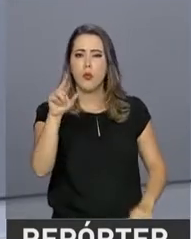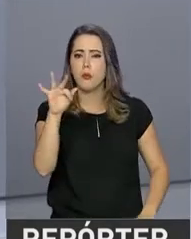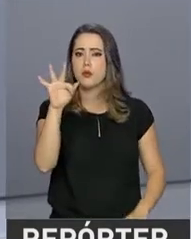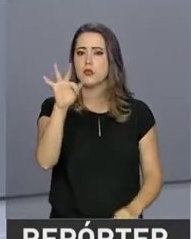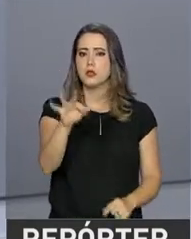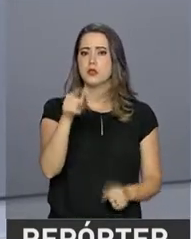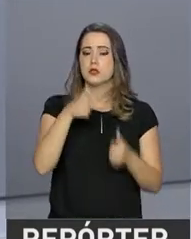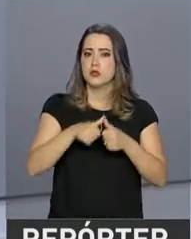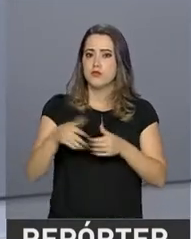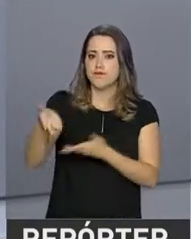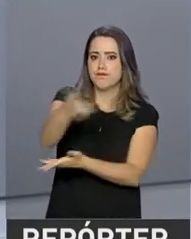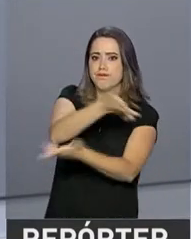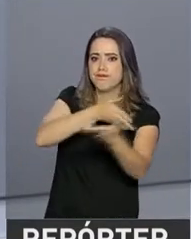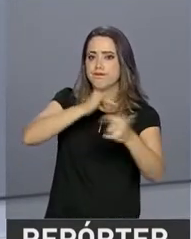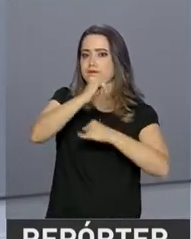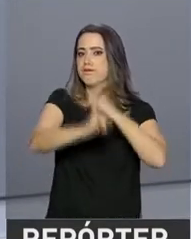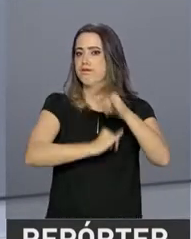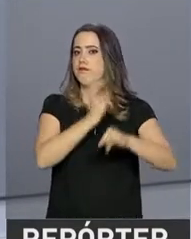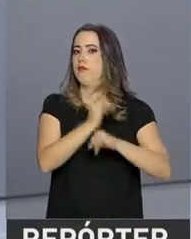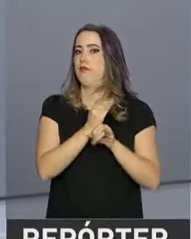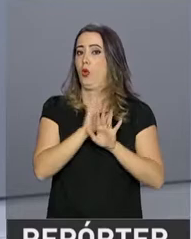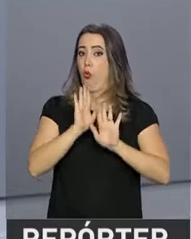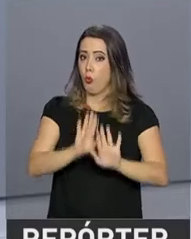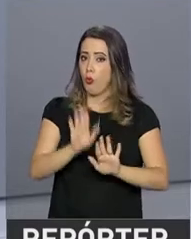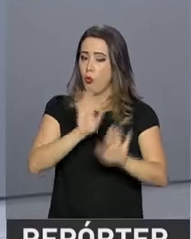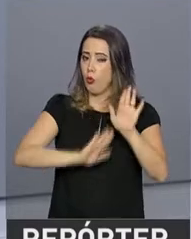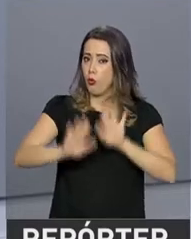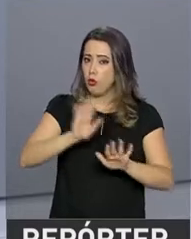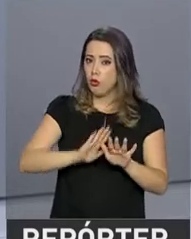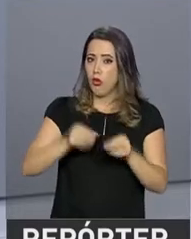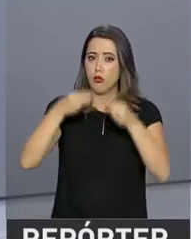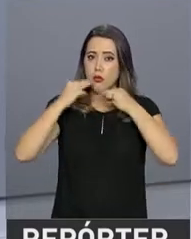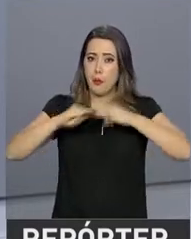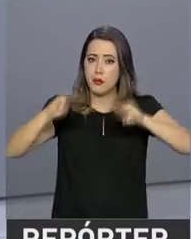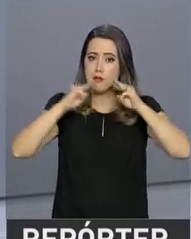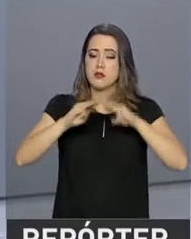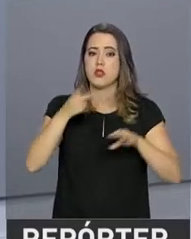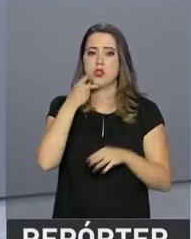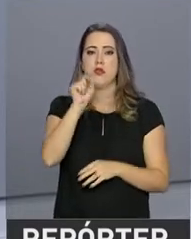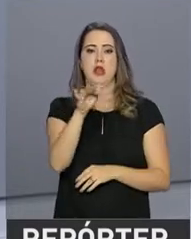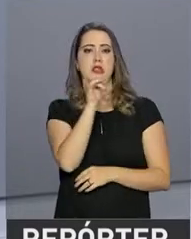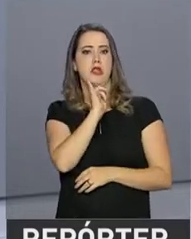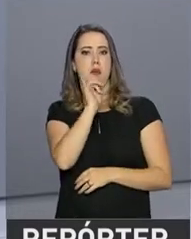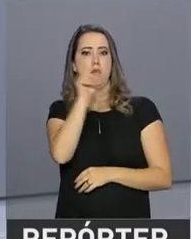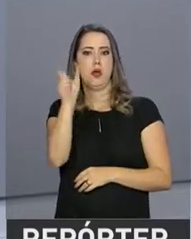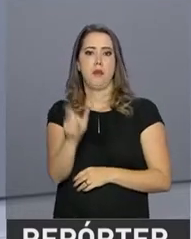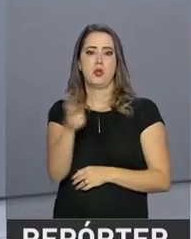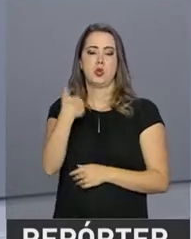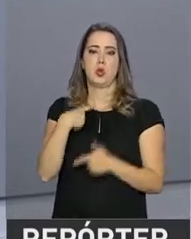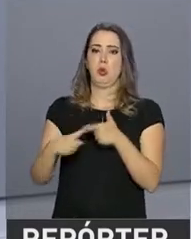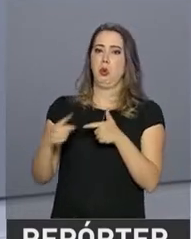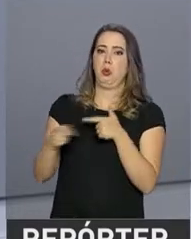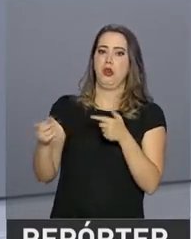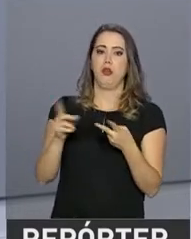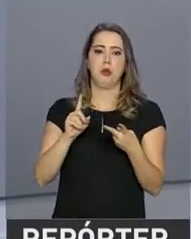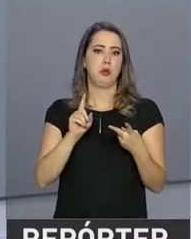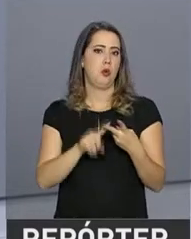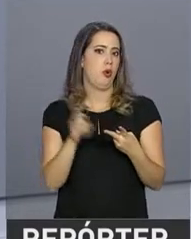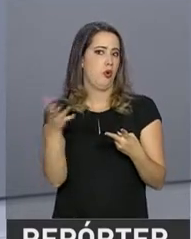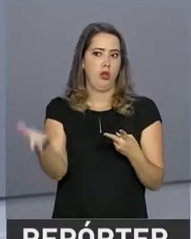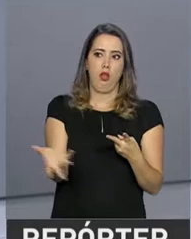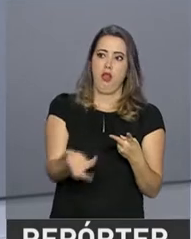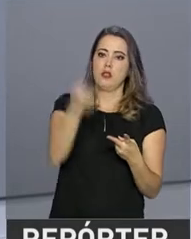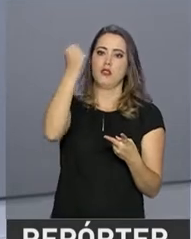federal estão circulando por aí algumas das mensagens enviadas e informa por exemplo que a pessoa caiu na malha fina o que vai